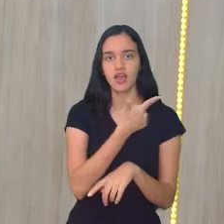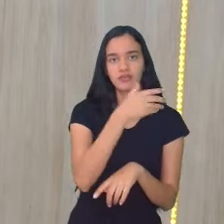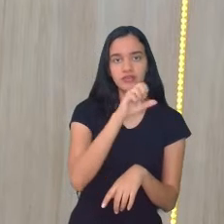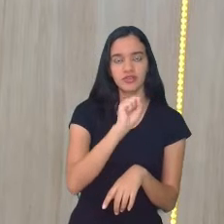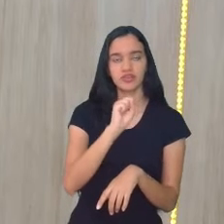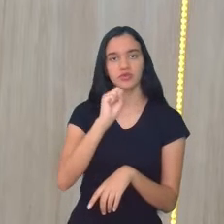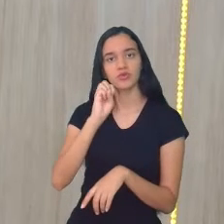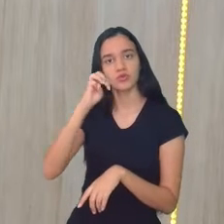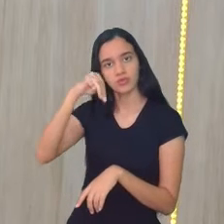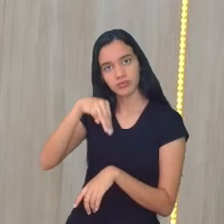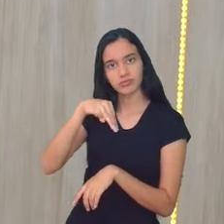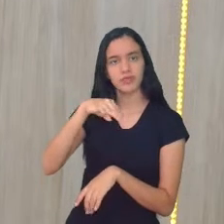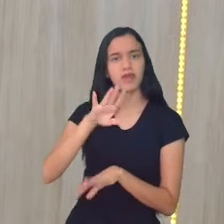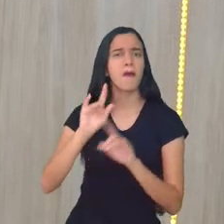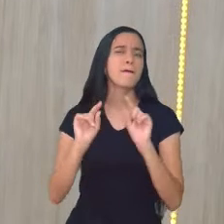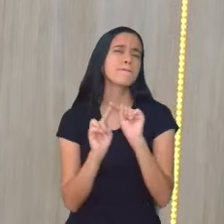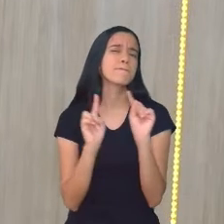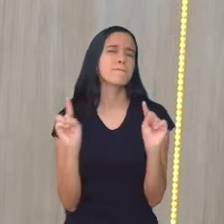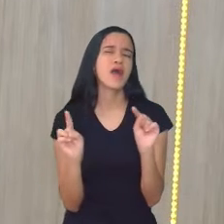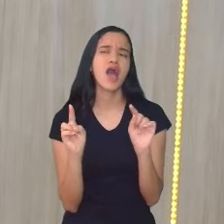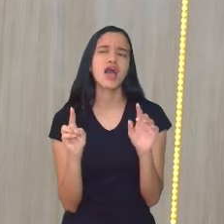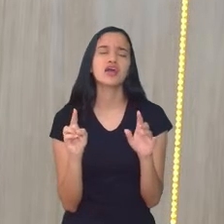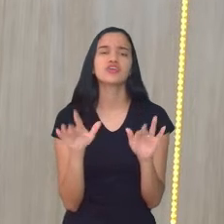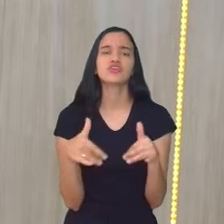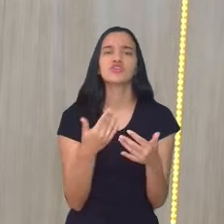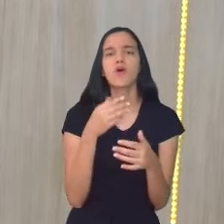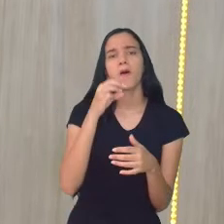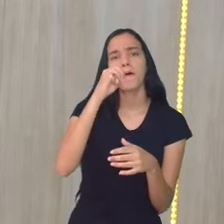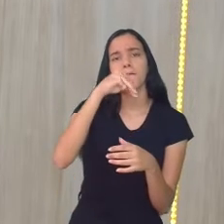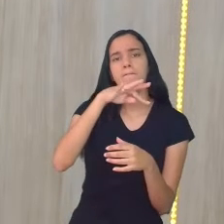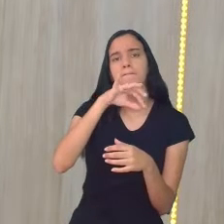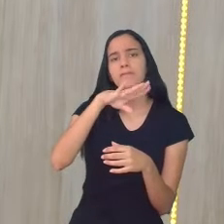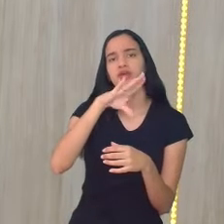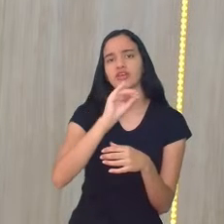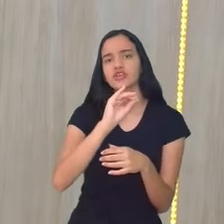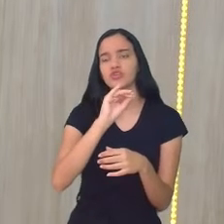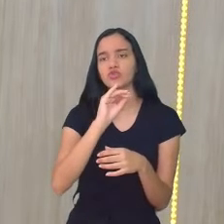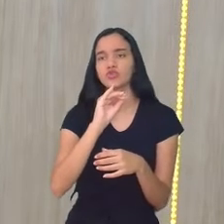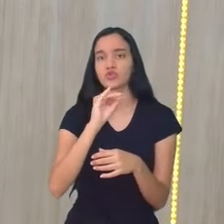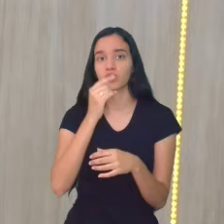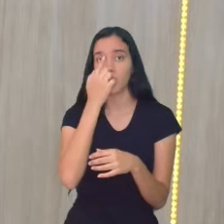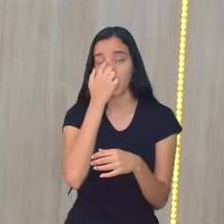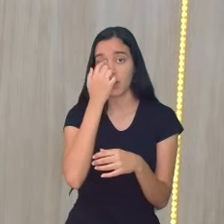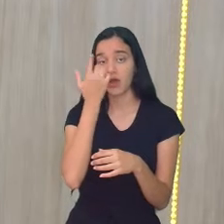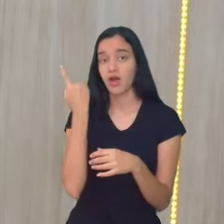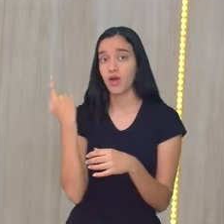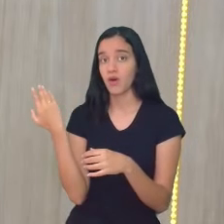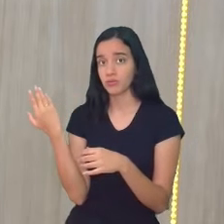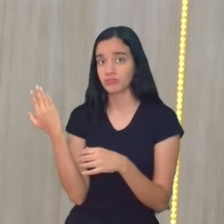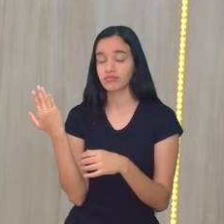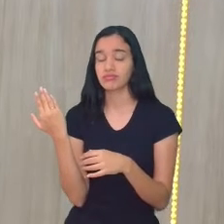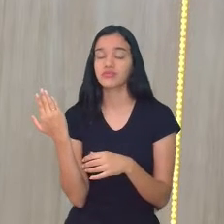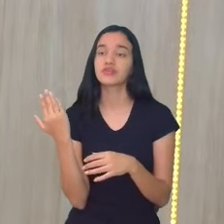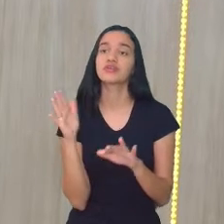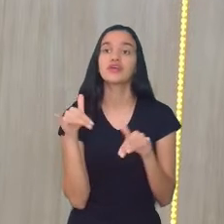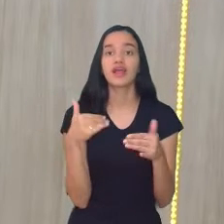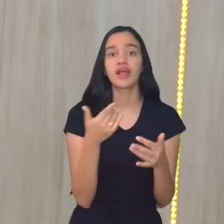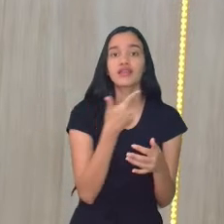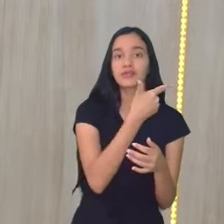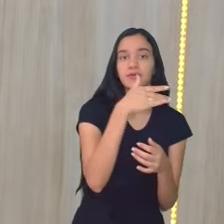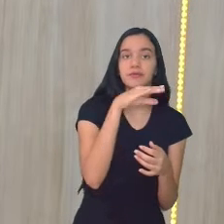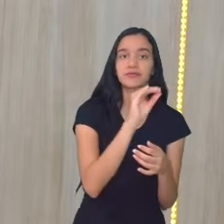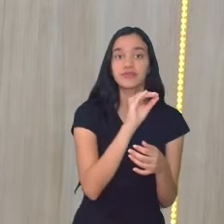28 metros, mas o metro vai ser a última casa. Então, o 20 é